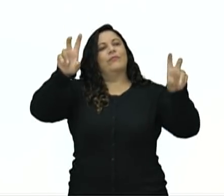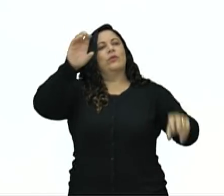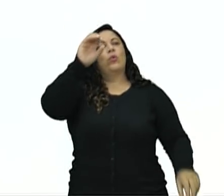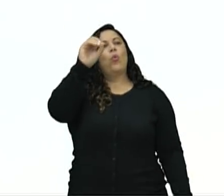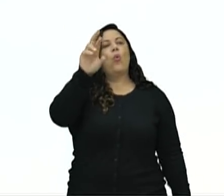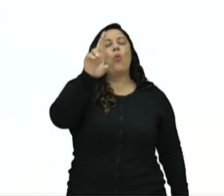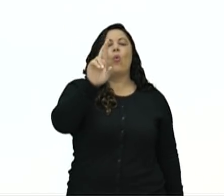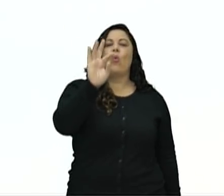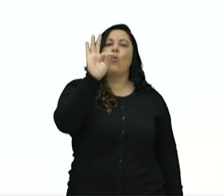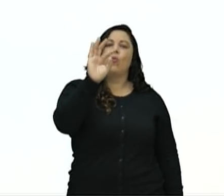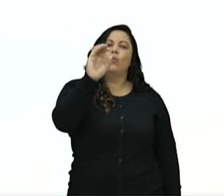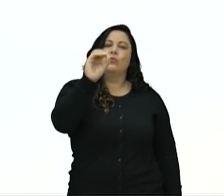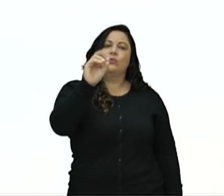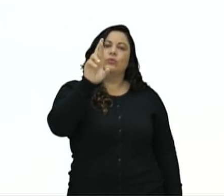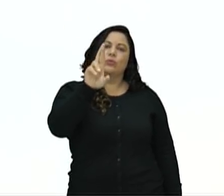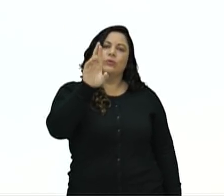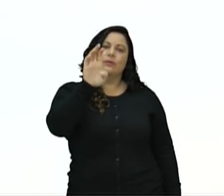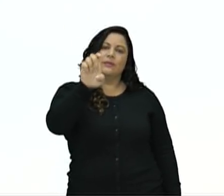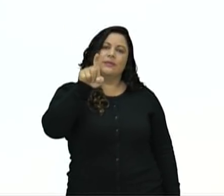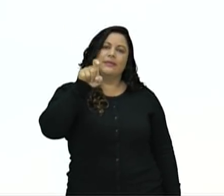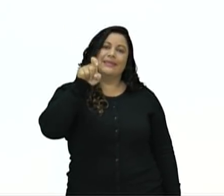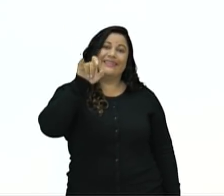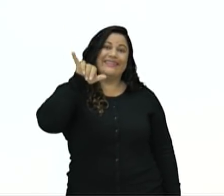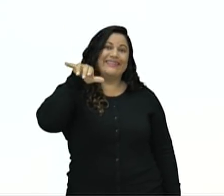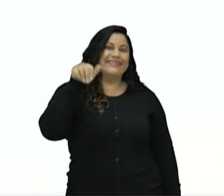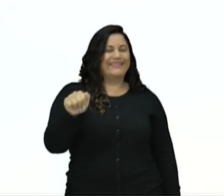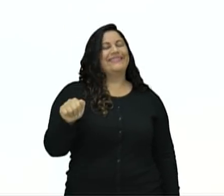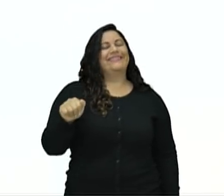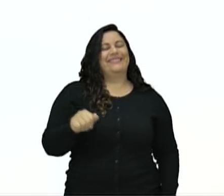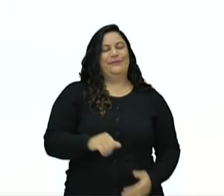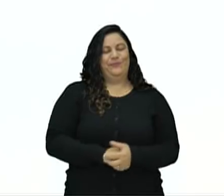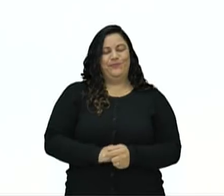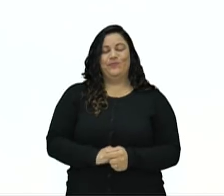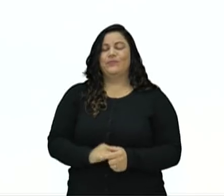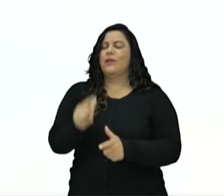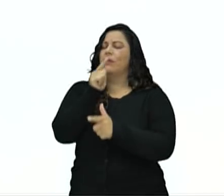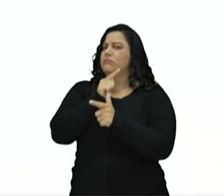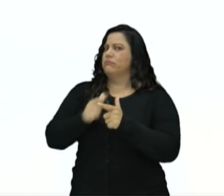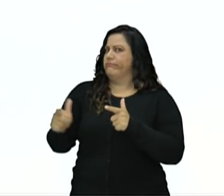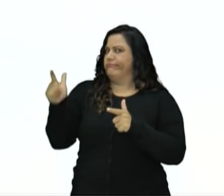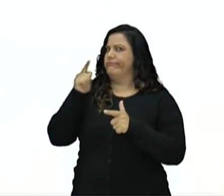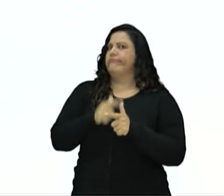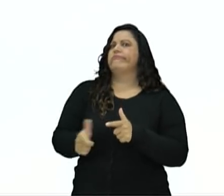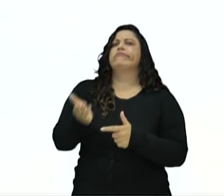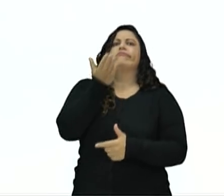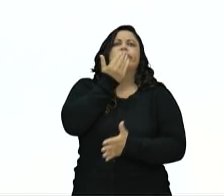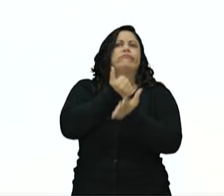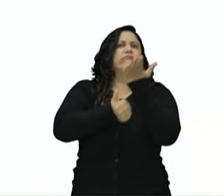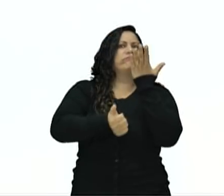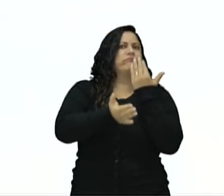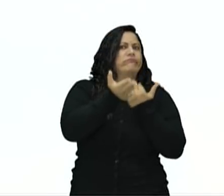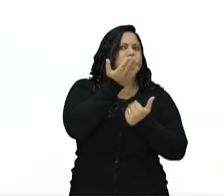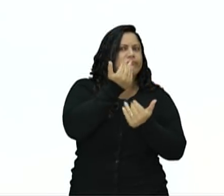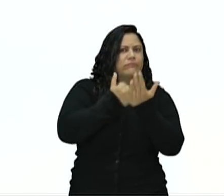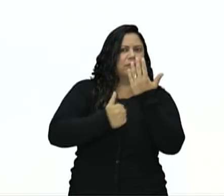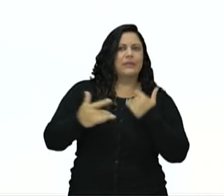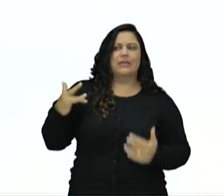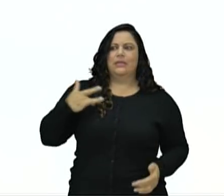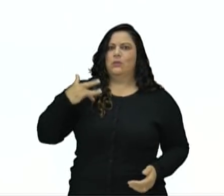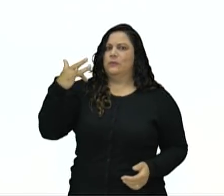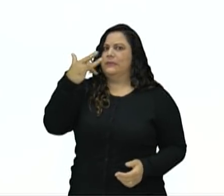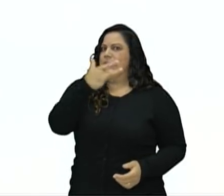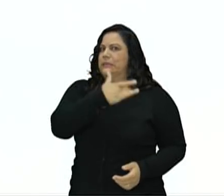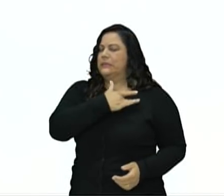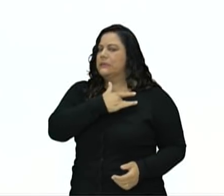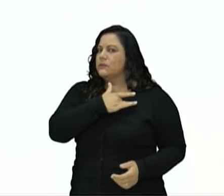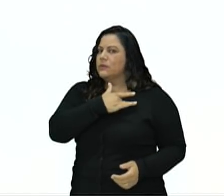é a ortorexia? É um distúrbio alimentar de quem tem obsessão por alimentação saudável. Então,